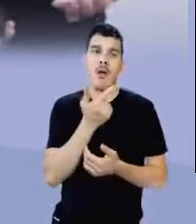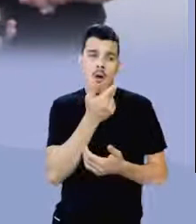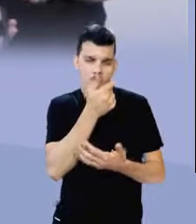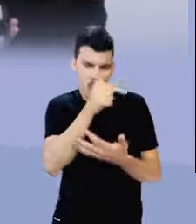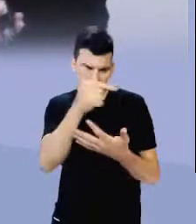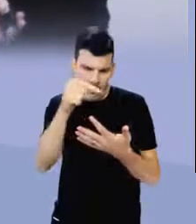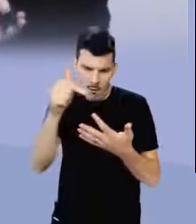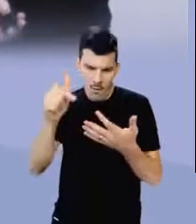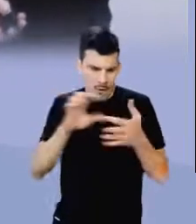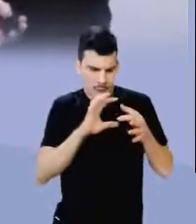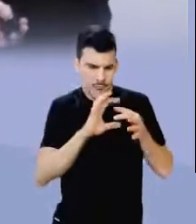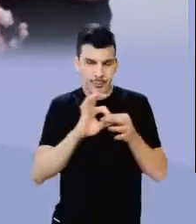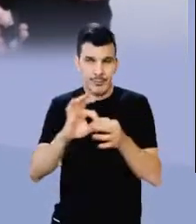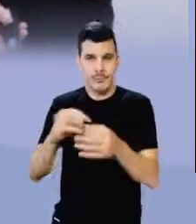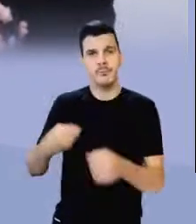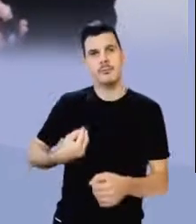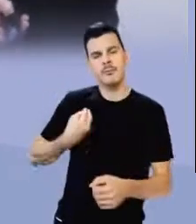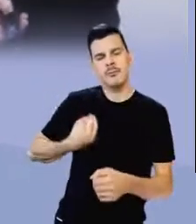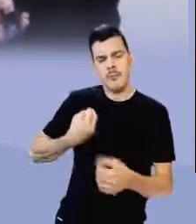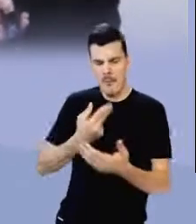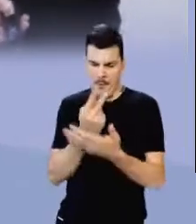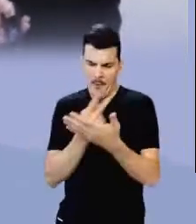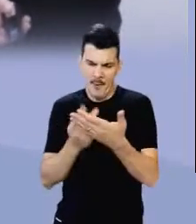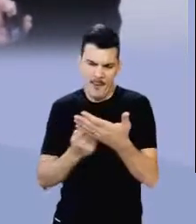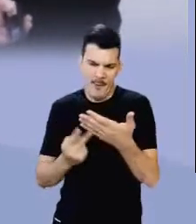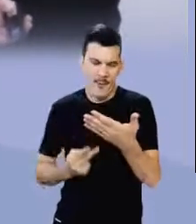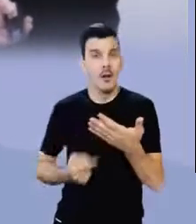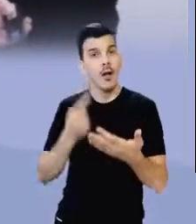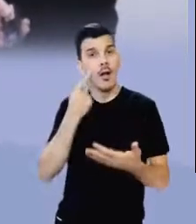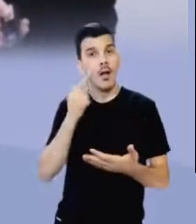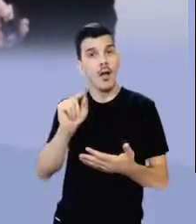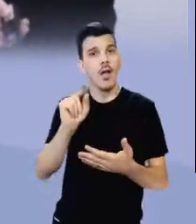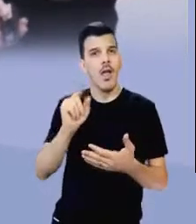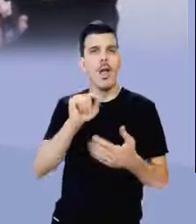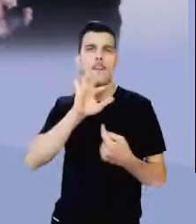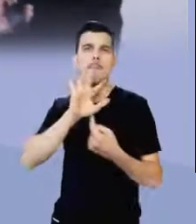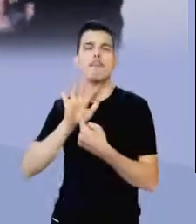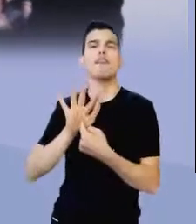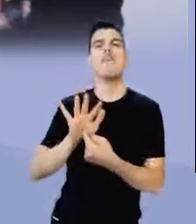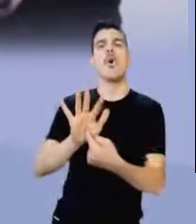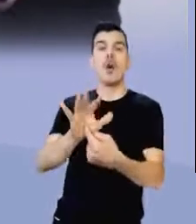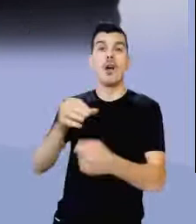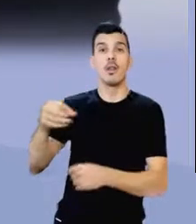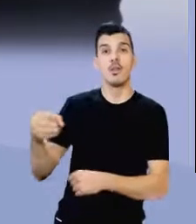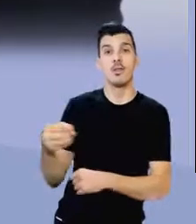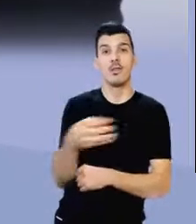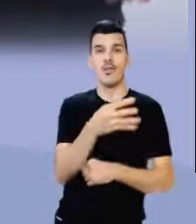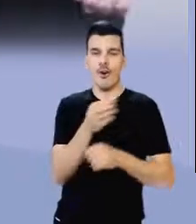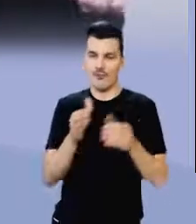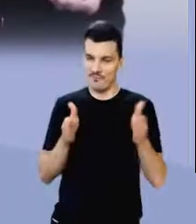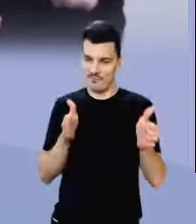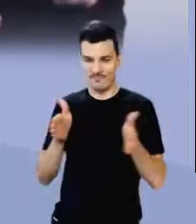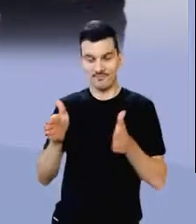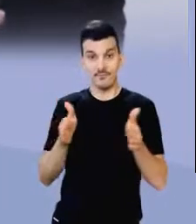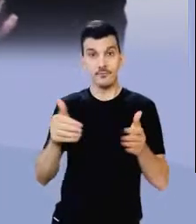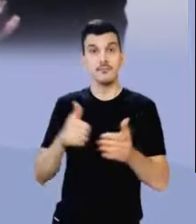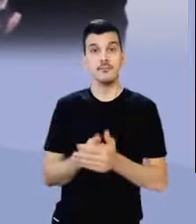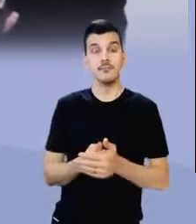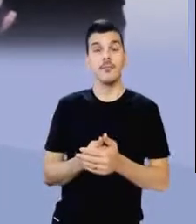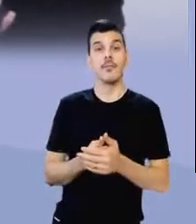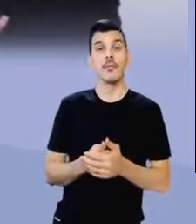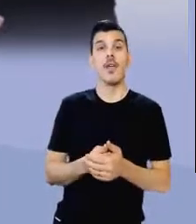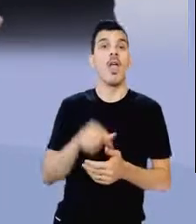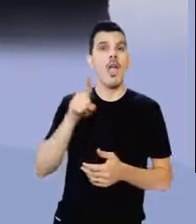outros elementos de suas vivências. O poeta passa, então, a demonstrar uma nova fase. A